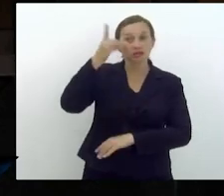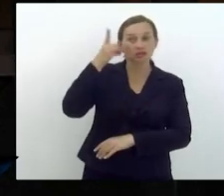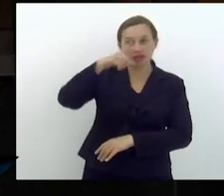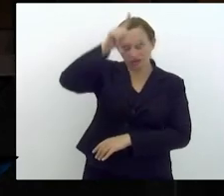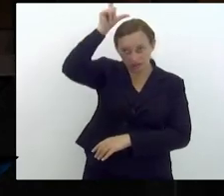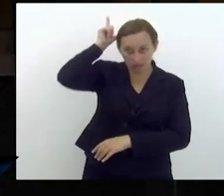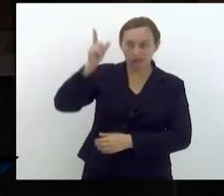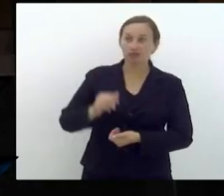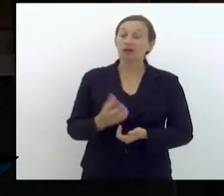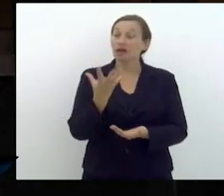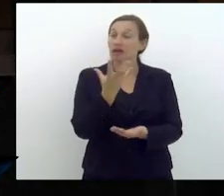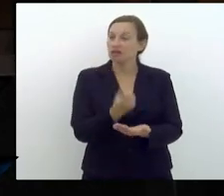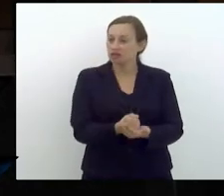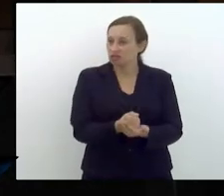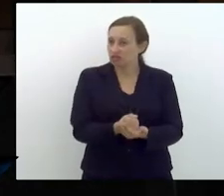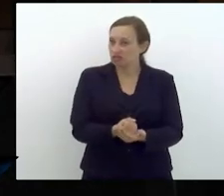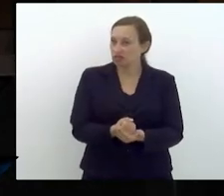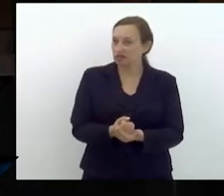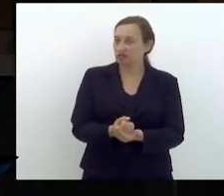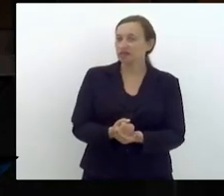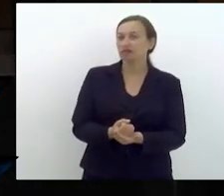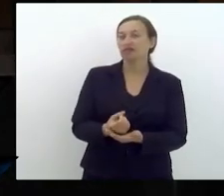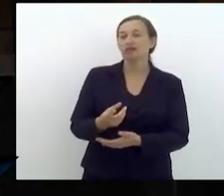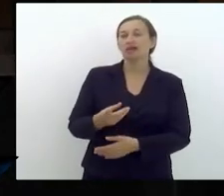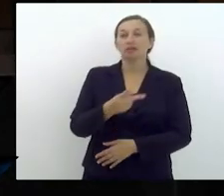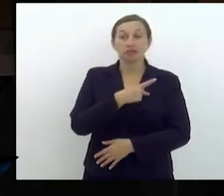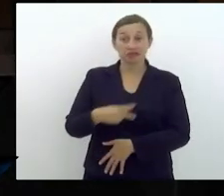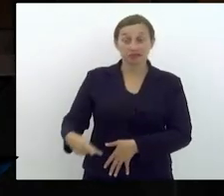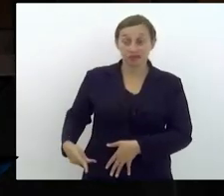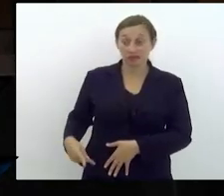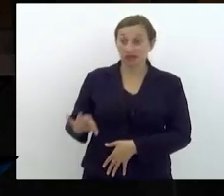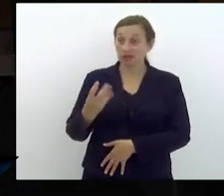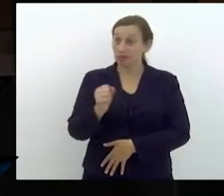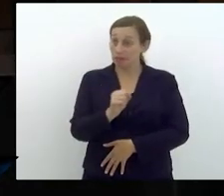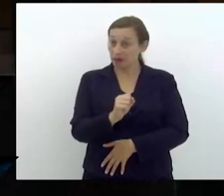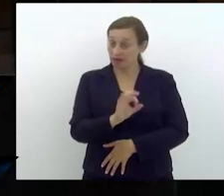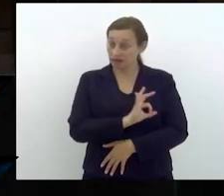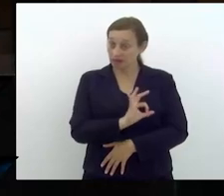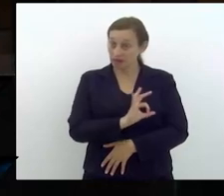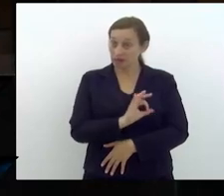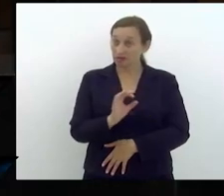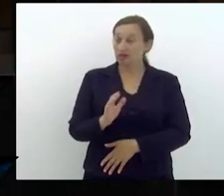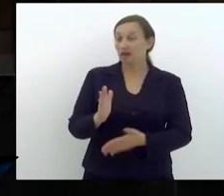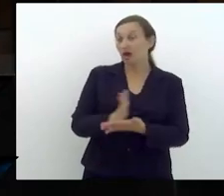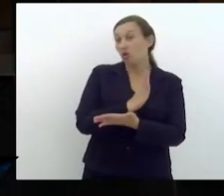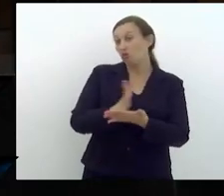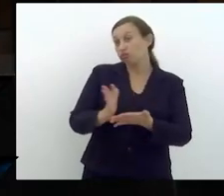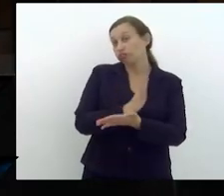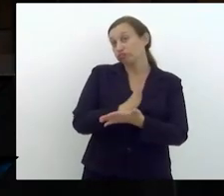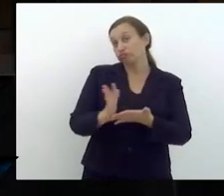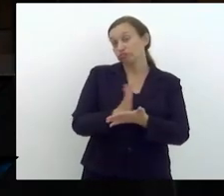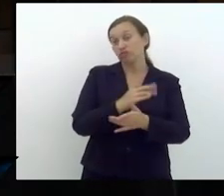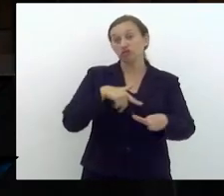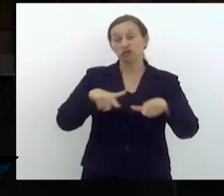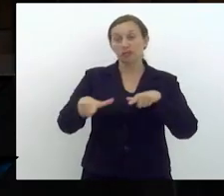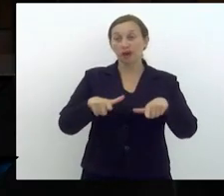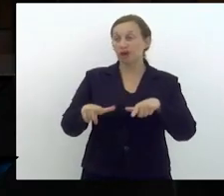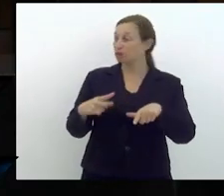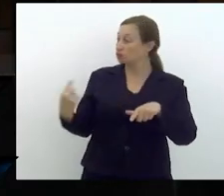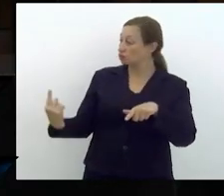e registrada minha presidente Marta algumas ações que o nosso mandato vem realizando